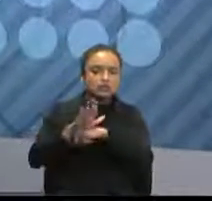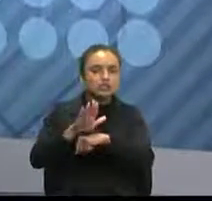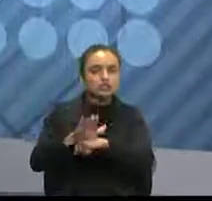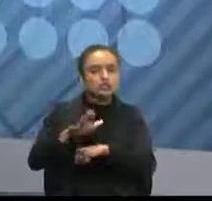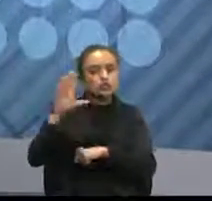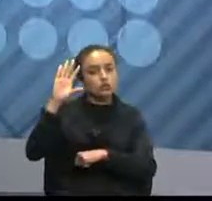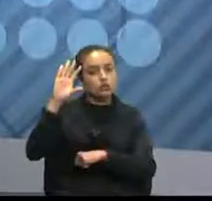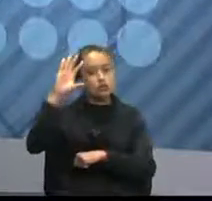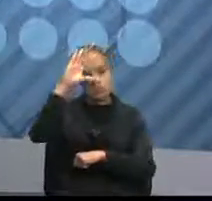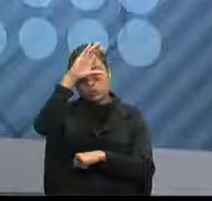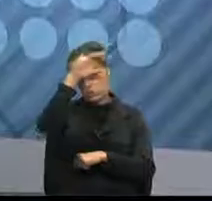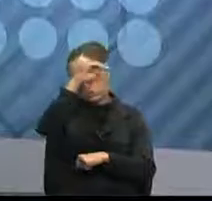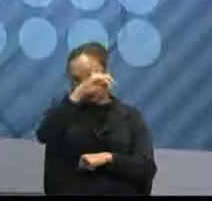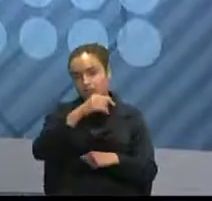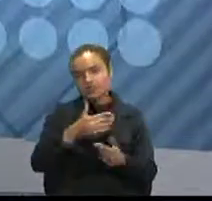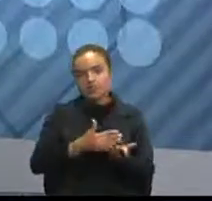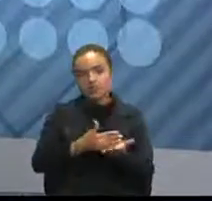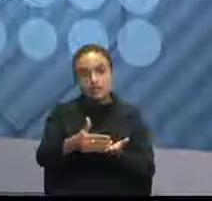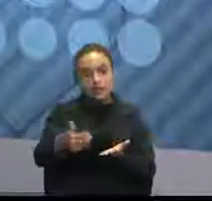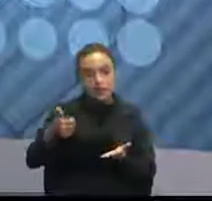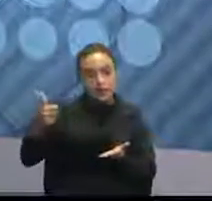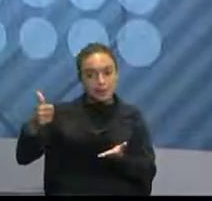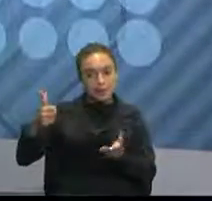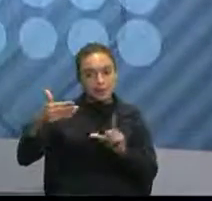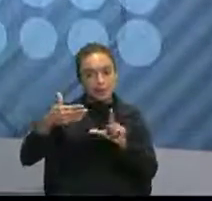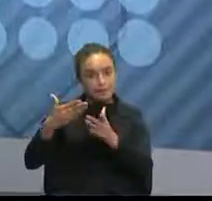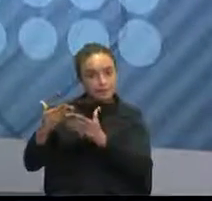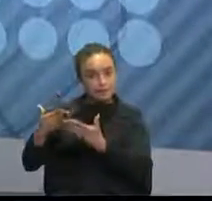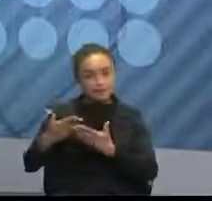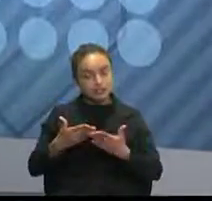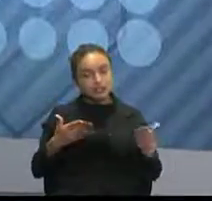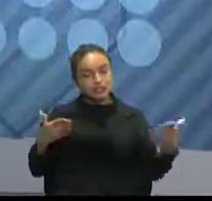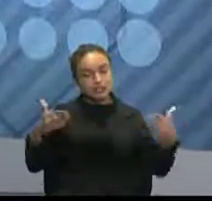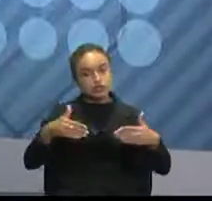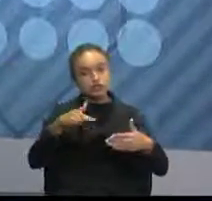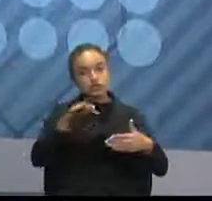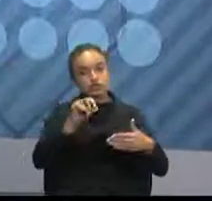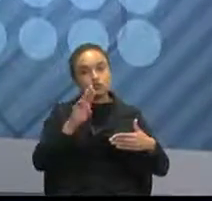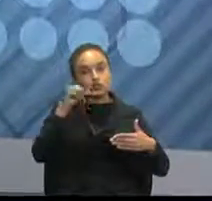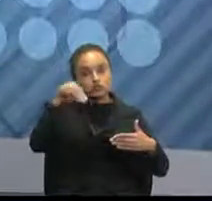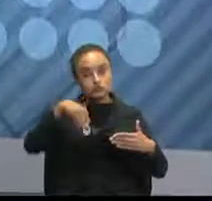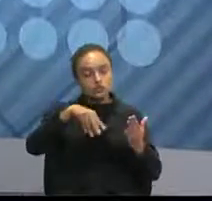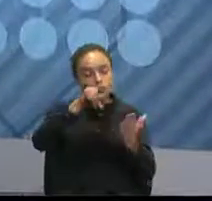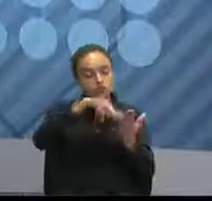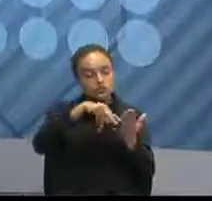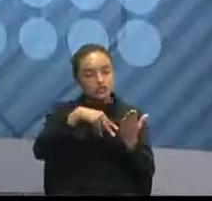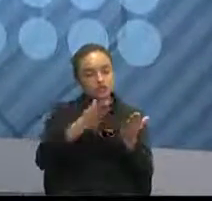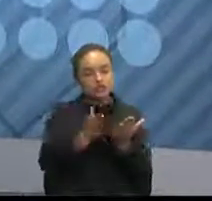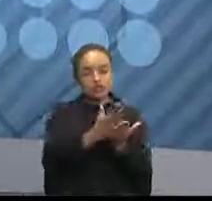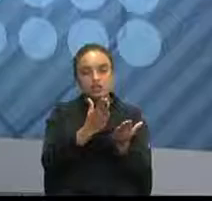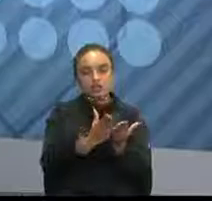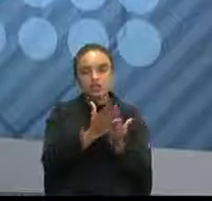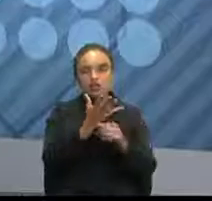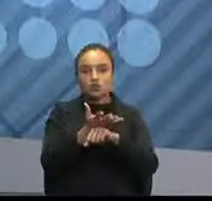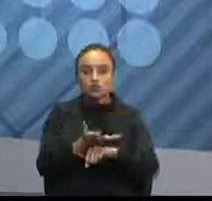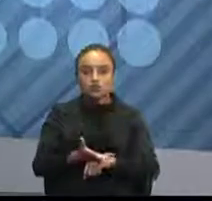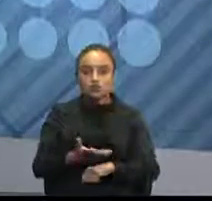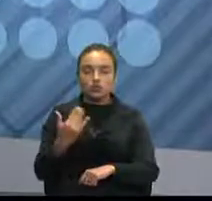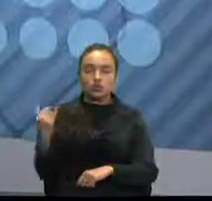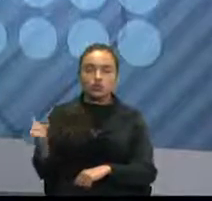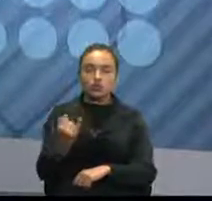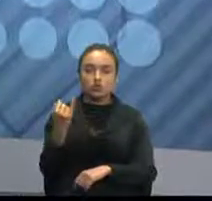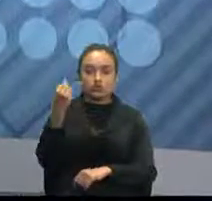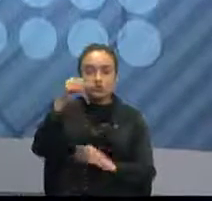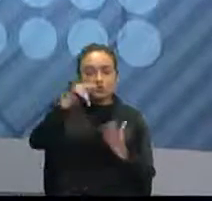o seu conhecimento dessa primeira aula participe do fórum leia o livro da disciplina que é fundamental livro da disciplina